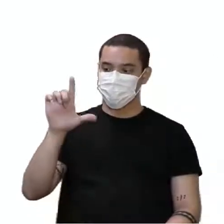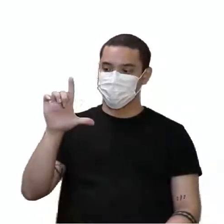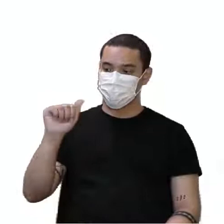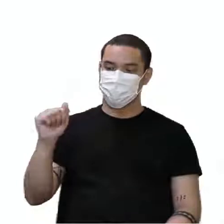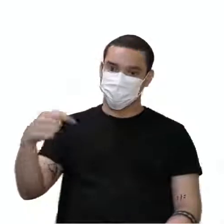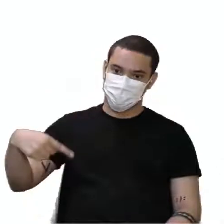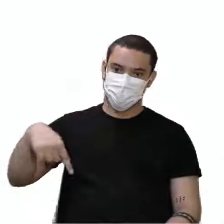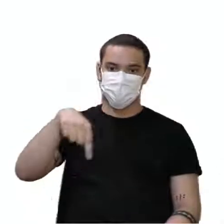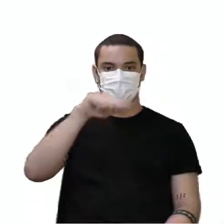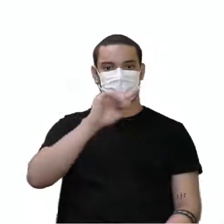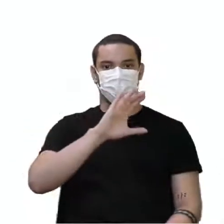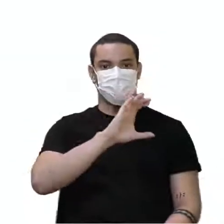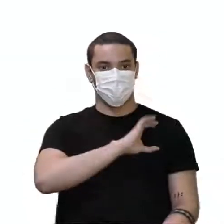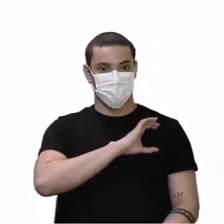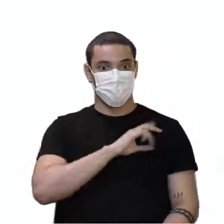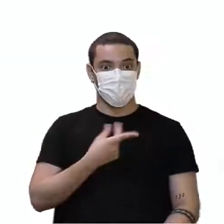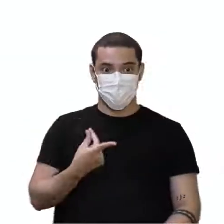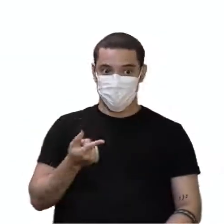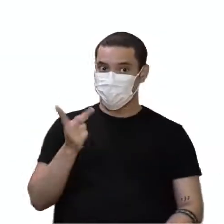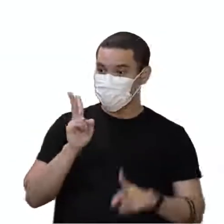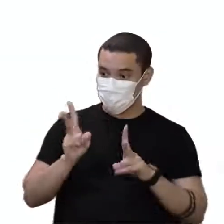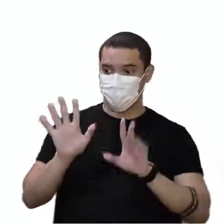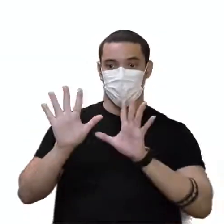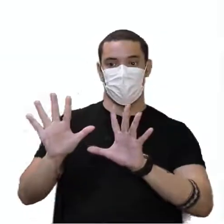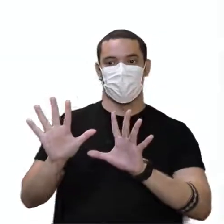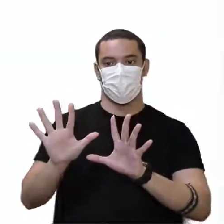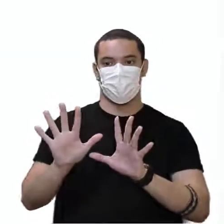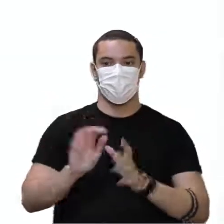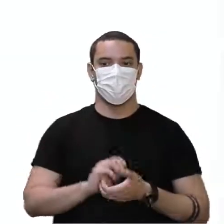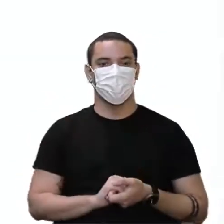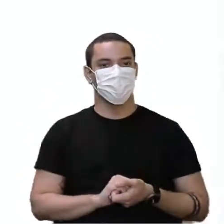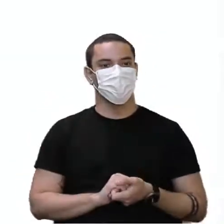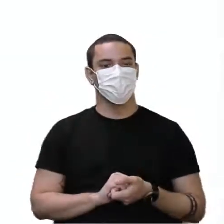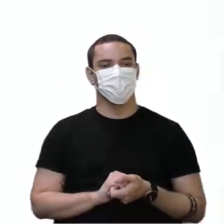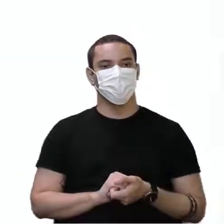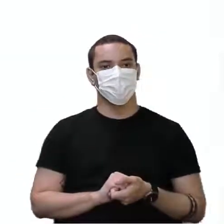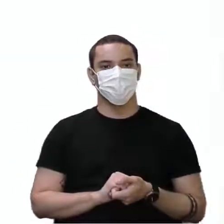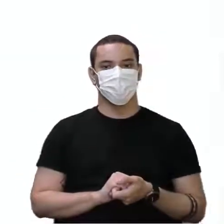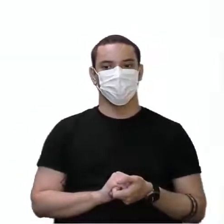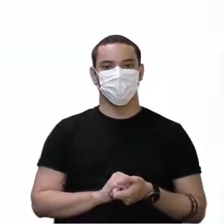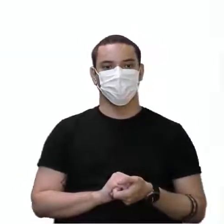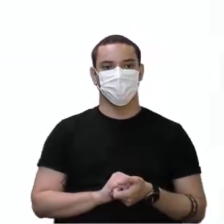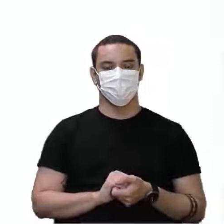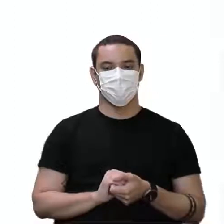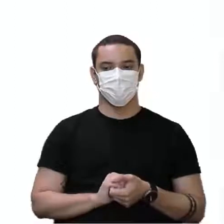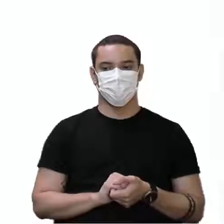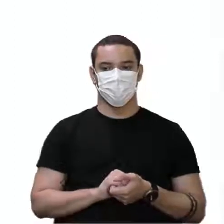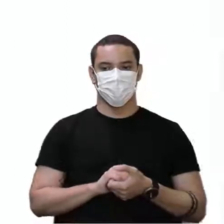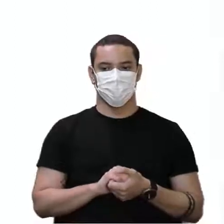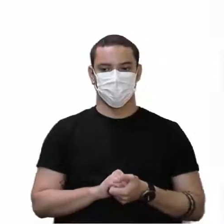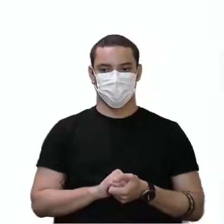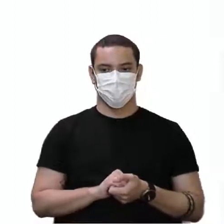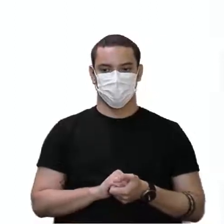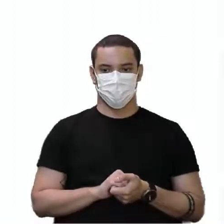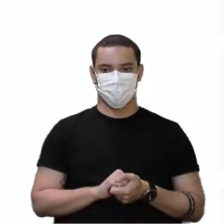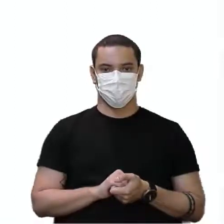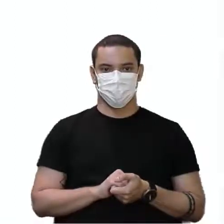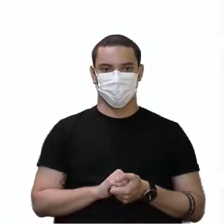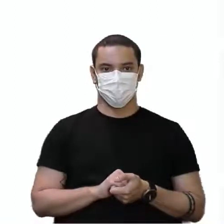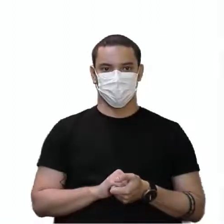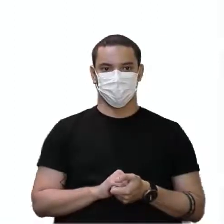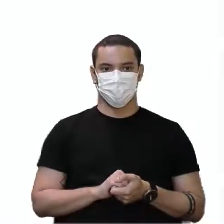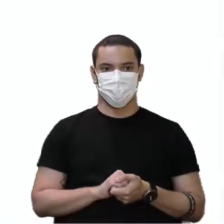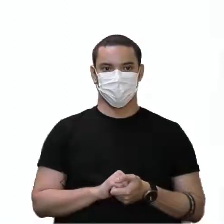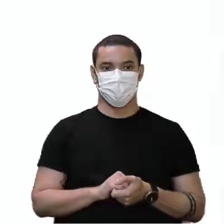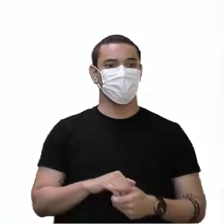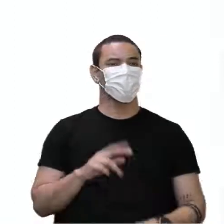ao Canadá. Continua lá. Próxima. You are late. Where have you... Olha só a pessoa